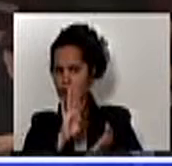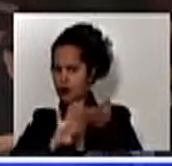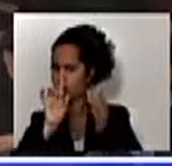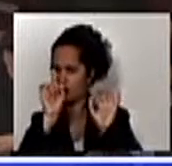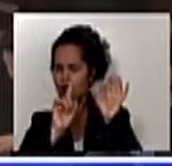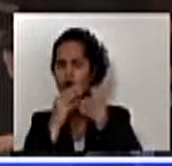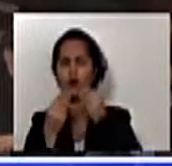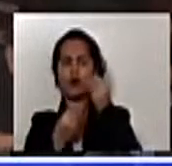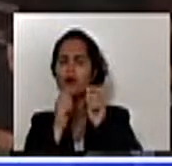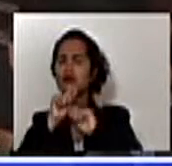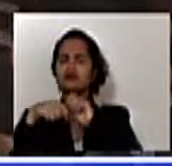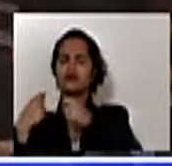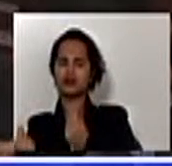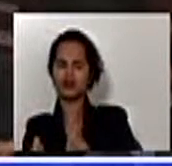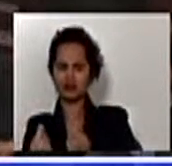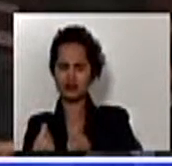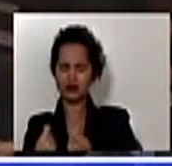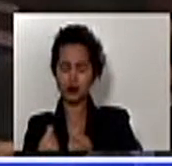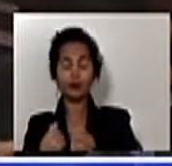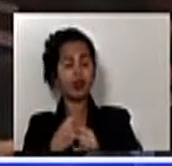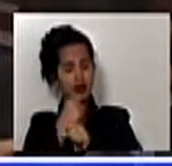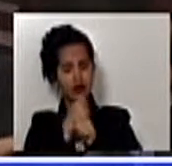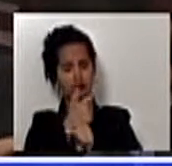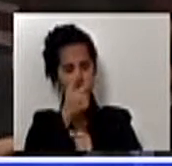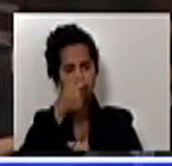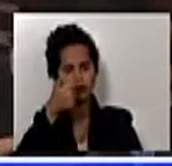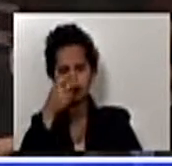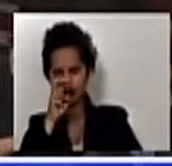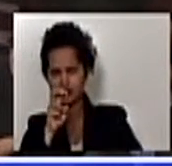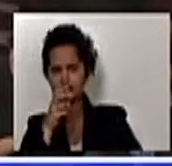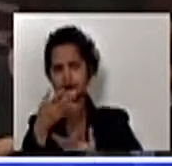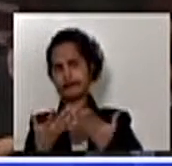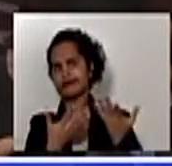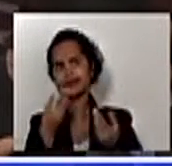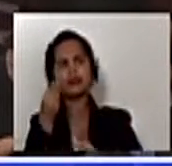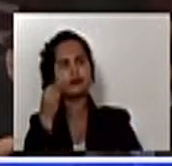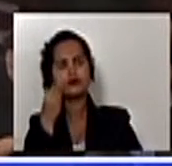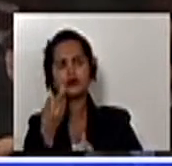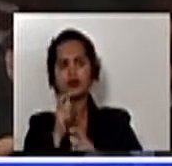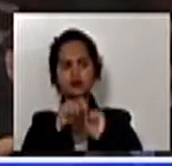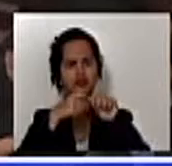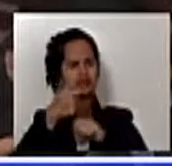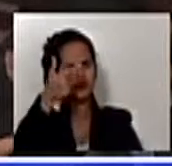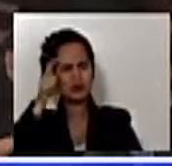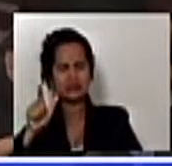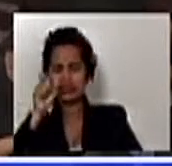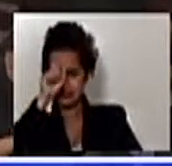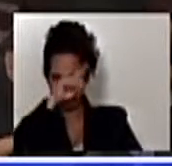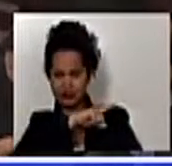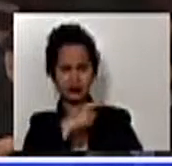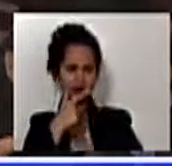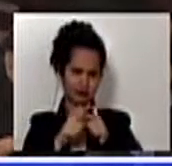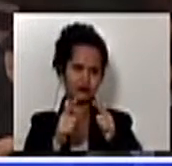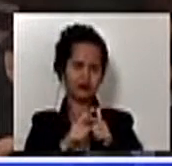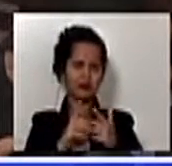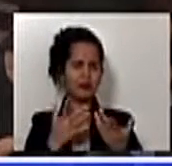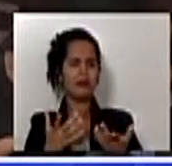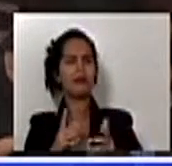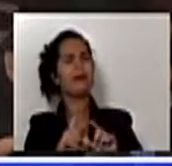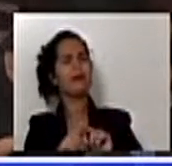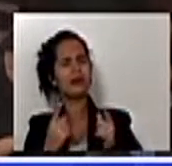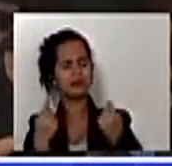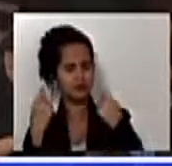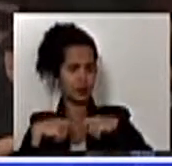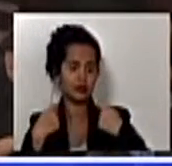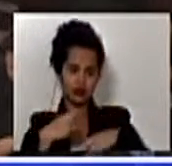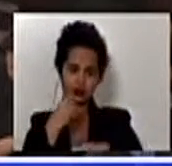foi buscado algumas medidas um pouco até amargas, mas necessárias, porque senão não